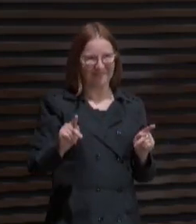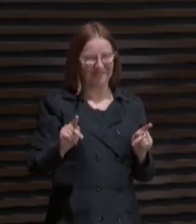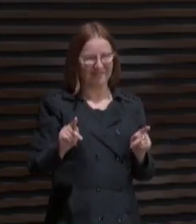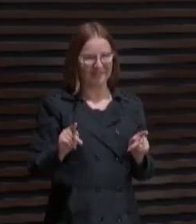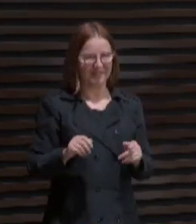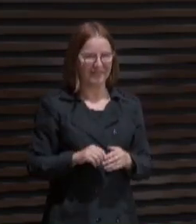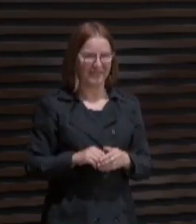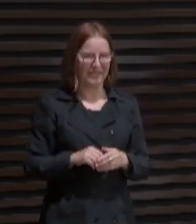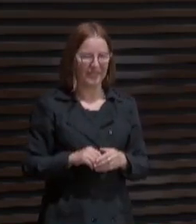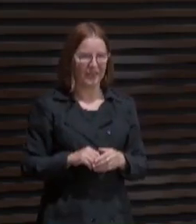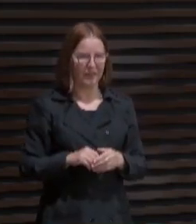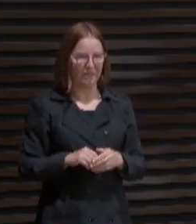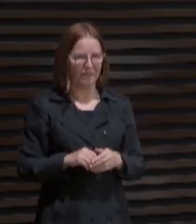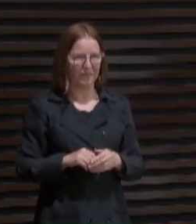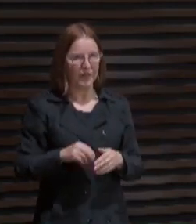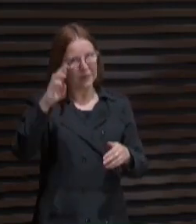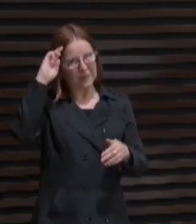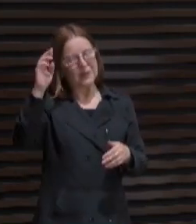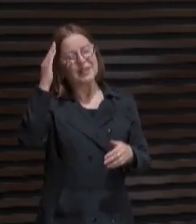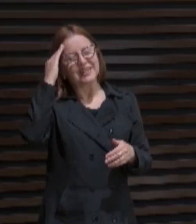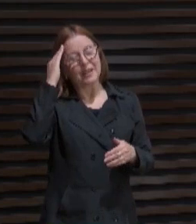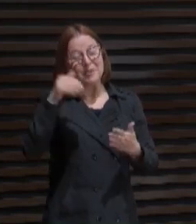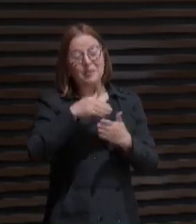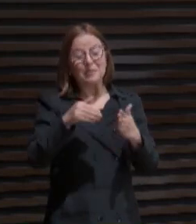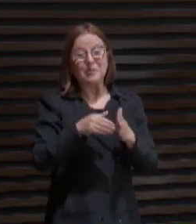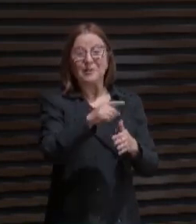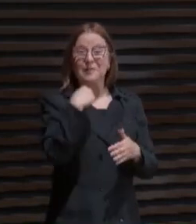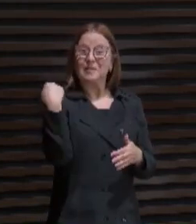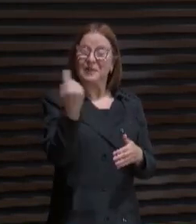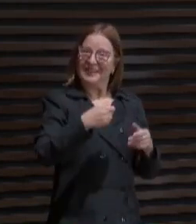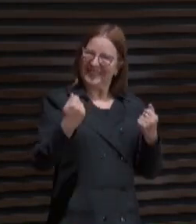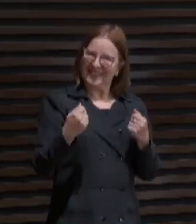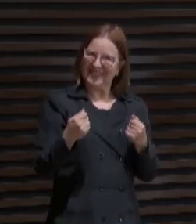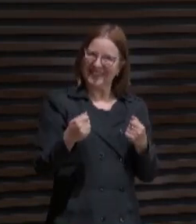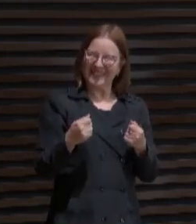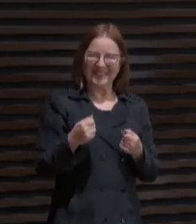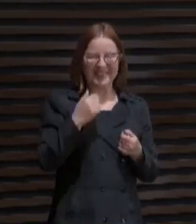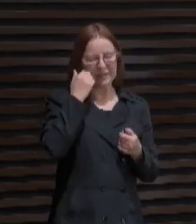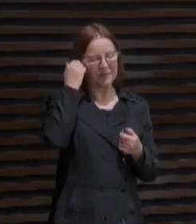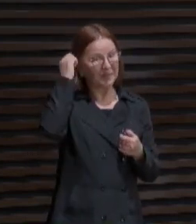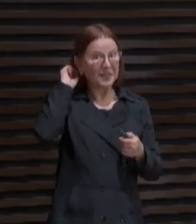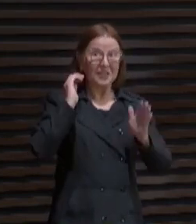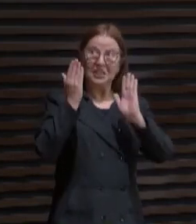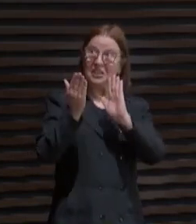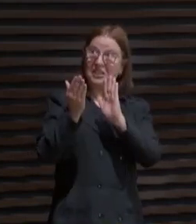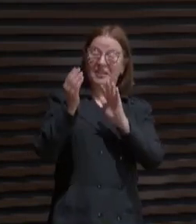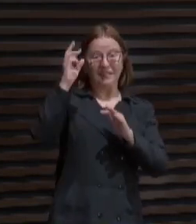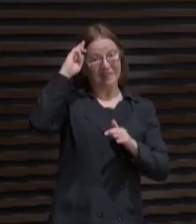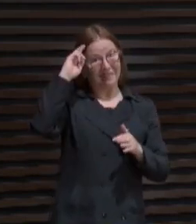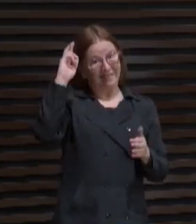E olha como ele sabe do que nós precisamos. Diante do medo, a primeira palavra que ele dá aos discípulos